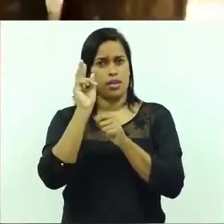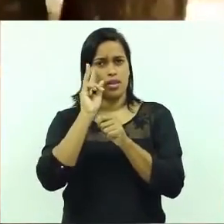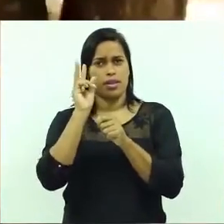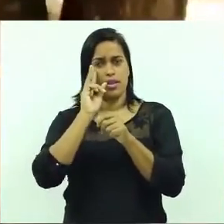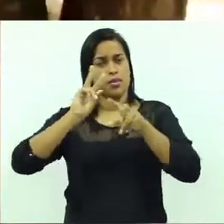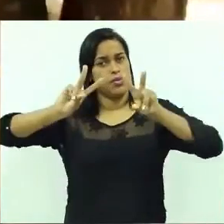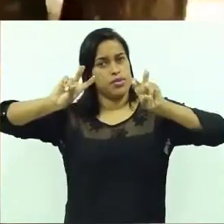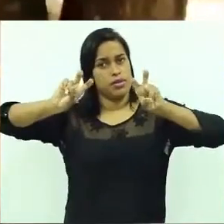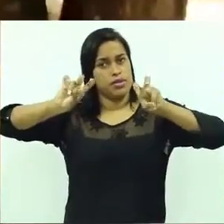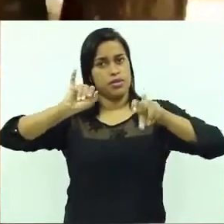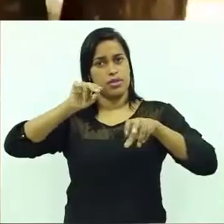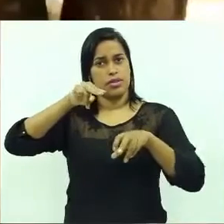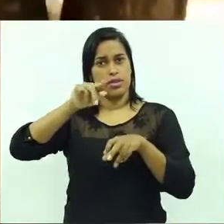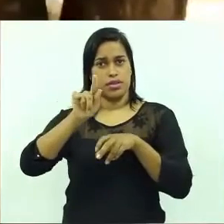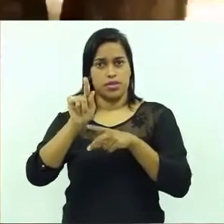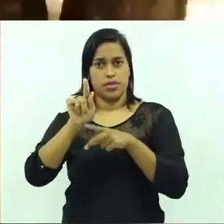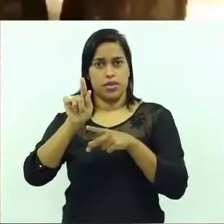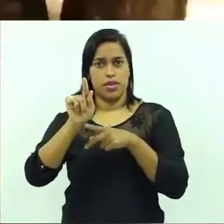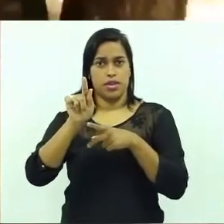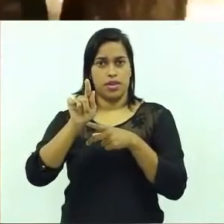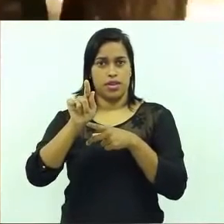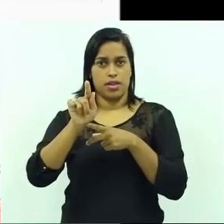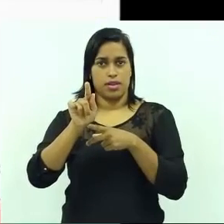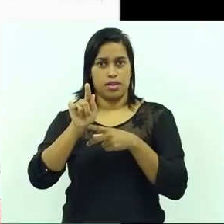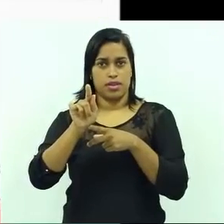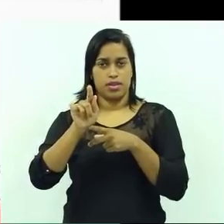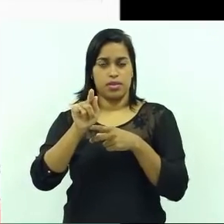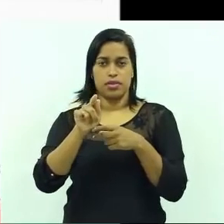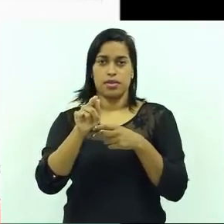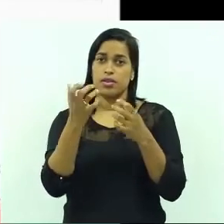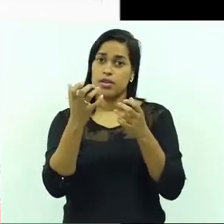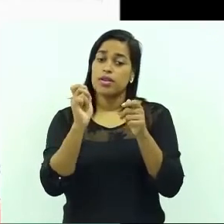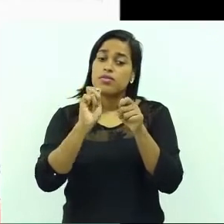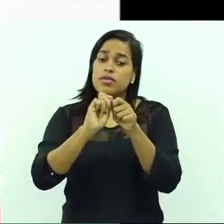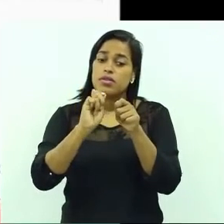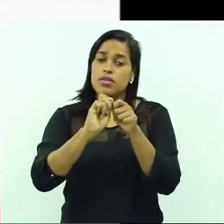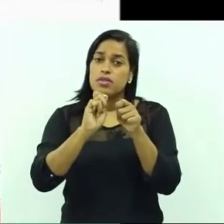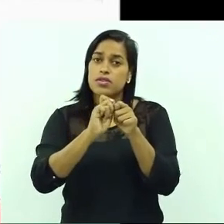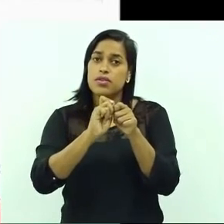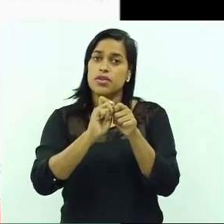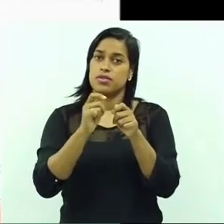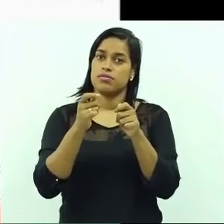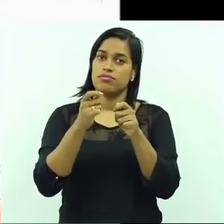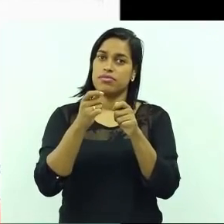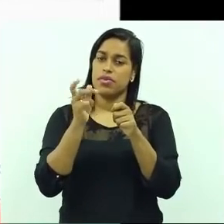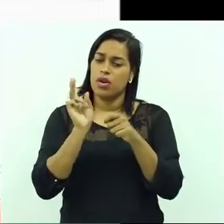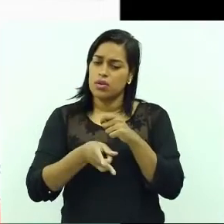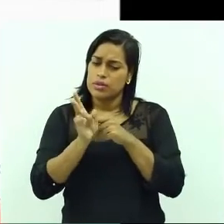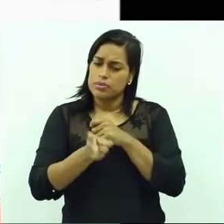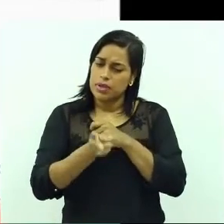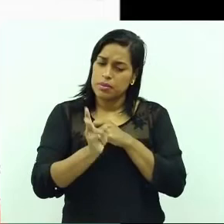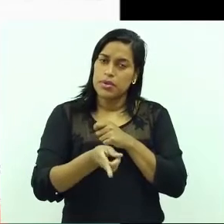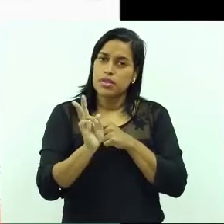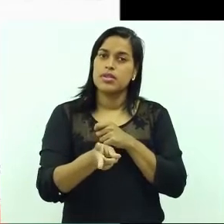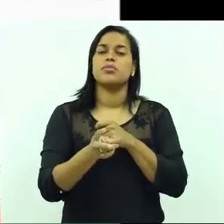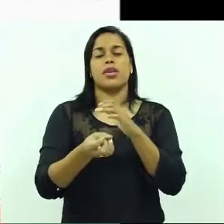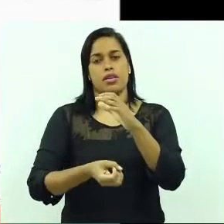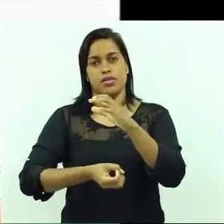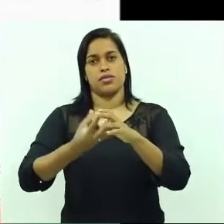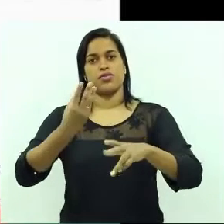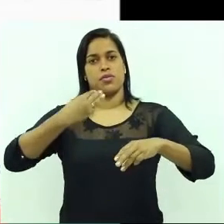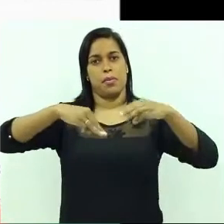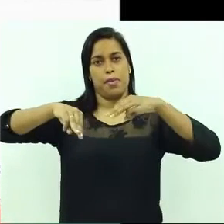da terminologia ING? Então eu estou propondo que a gente faça negócios permanentemente. E é para isso que o marketing existe, para